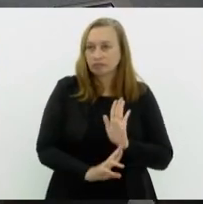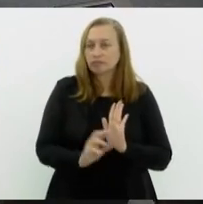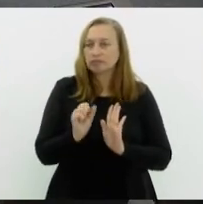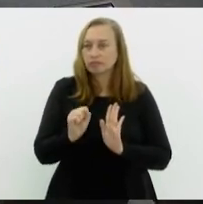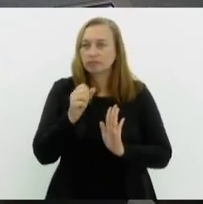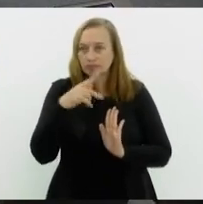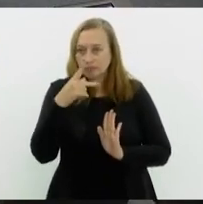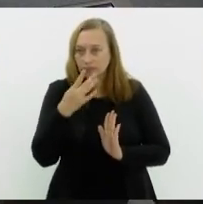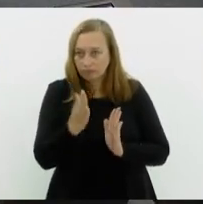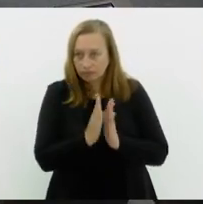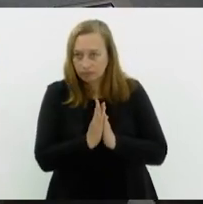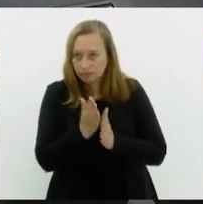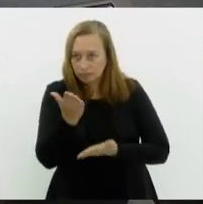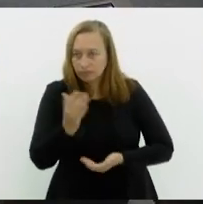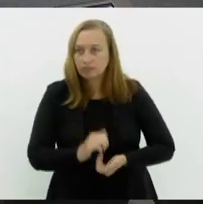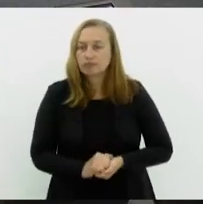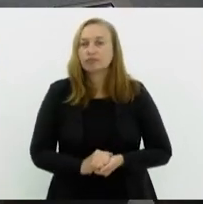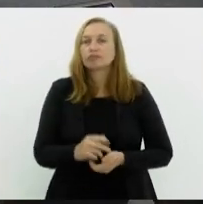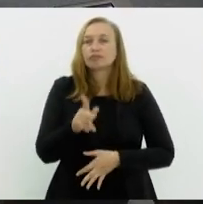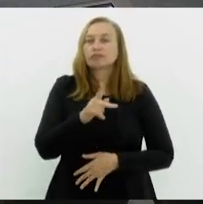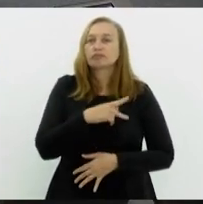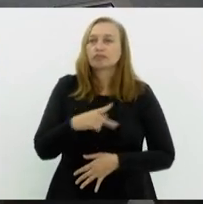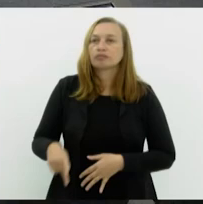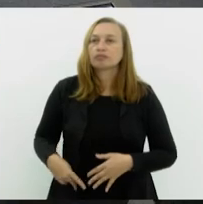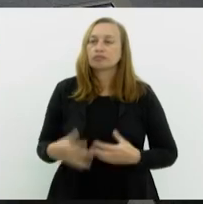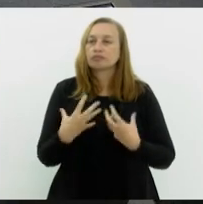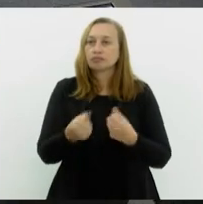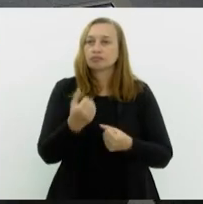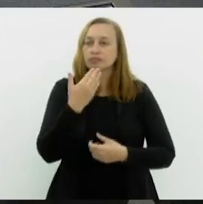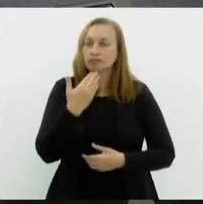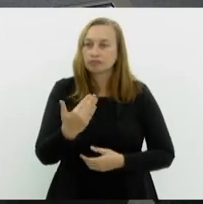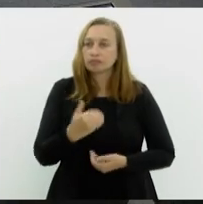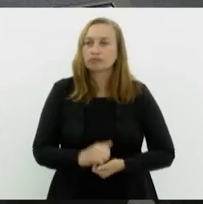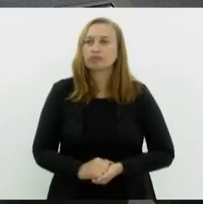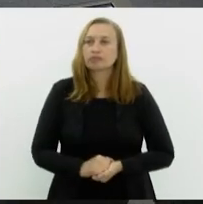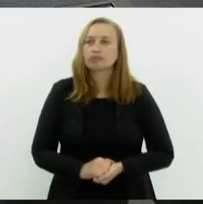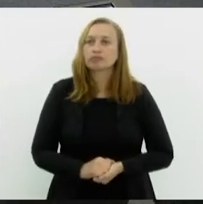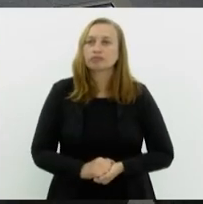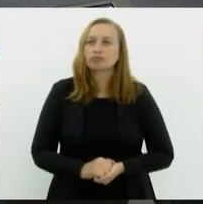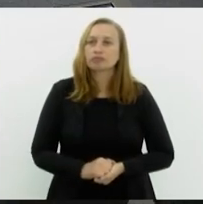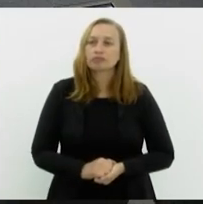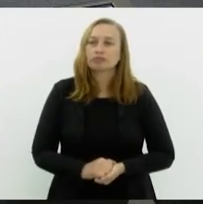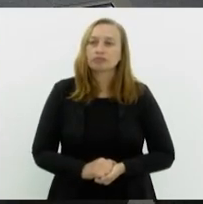favor. A Presidência defere o pedido de Vossa Excelência.